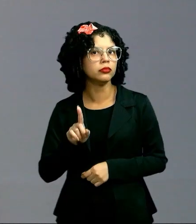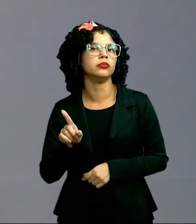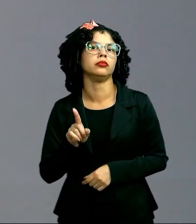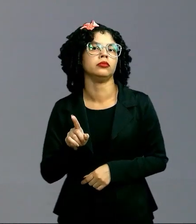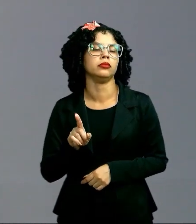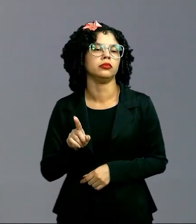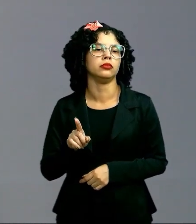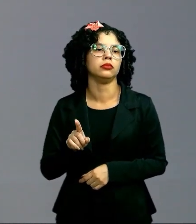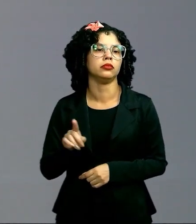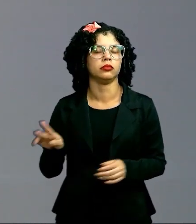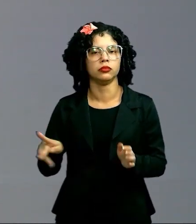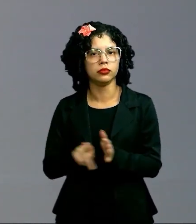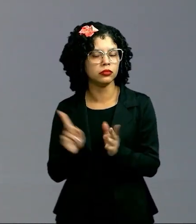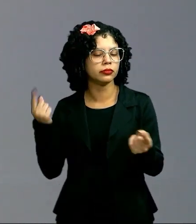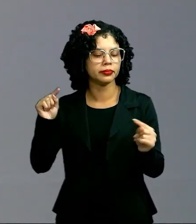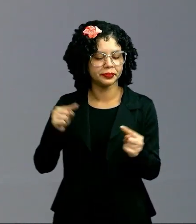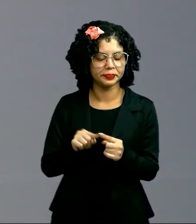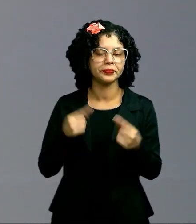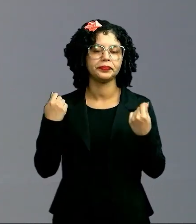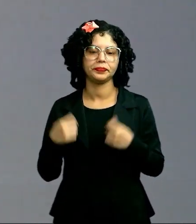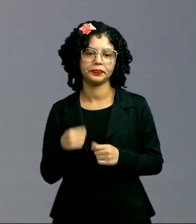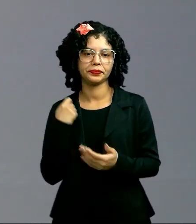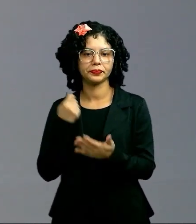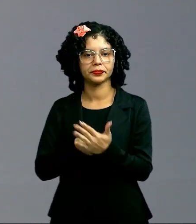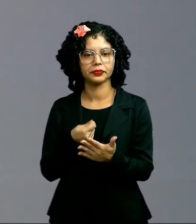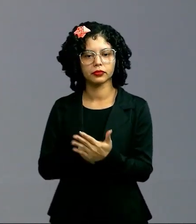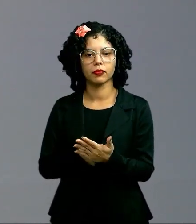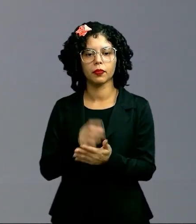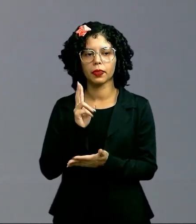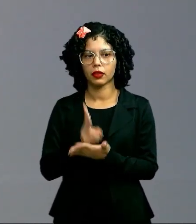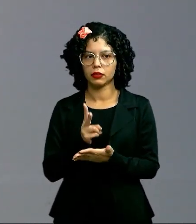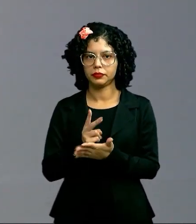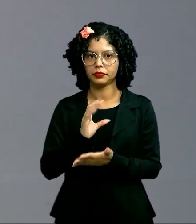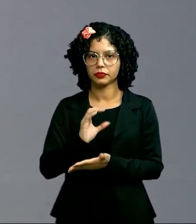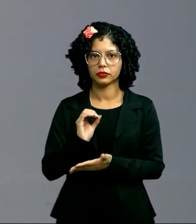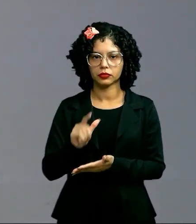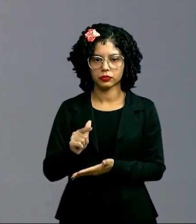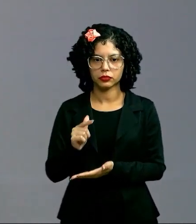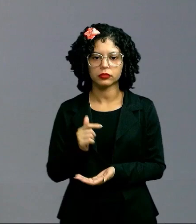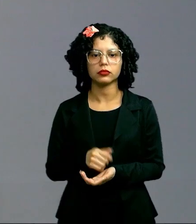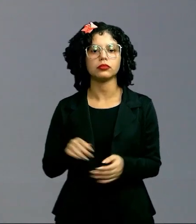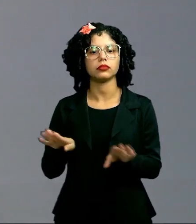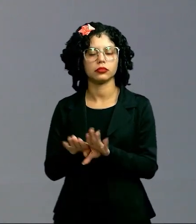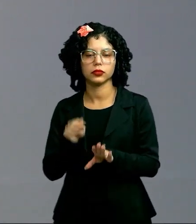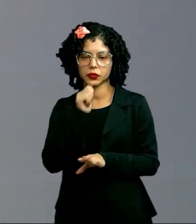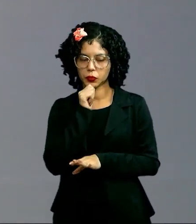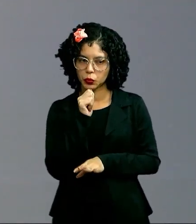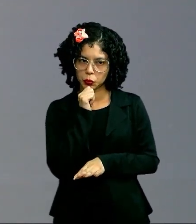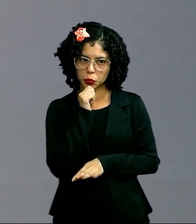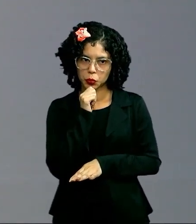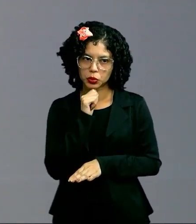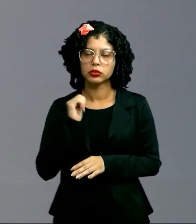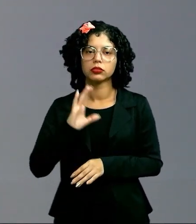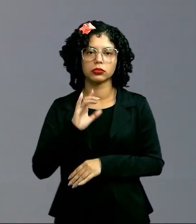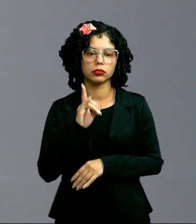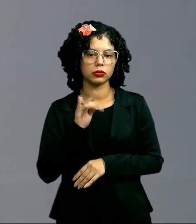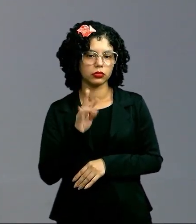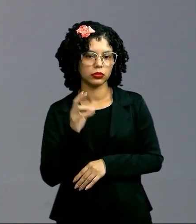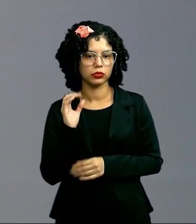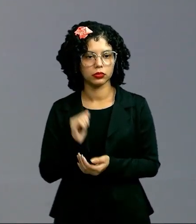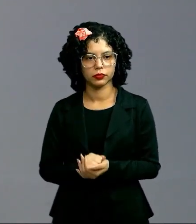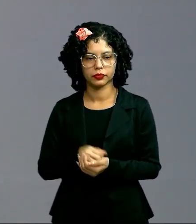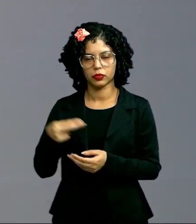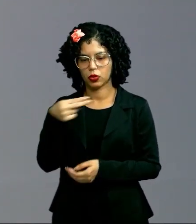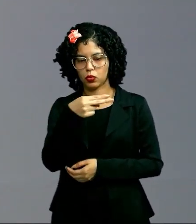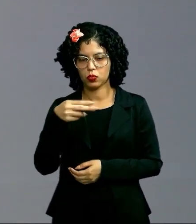esteja relativamente próximo, ele deve estar obrigatoriamente no mesmo carbono. Então, o carbono que faz a carbonila, que é a dupla O,